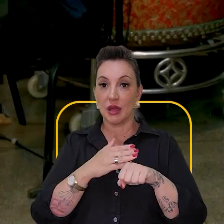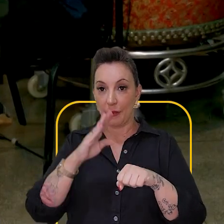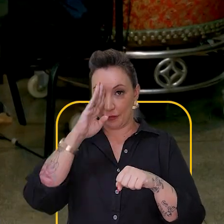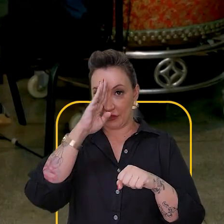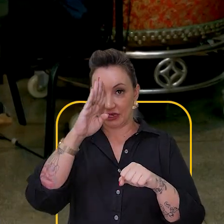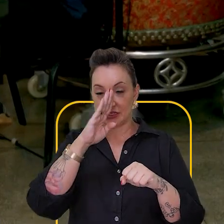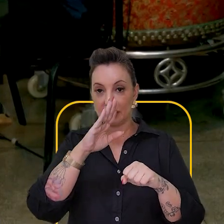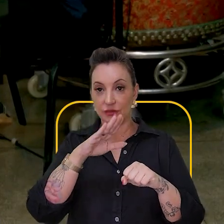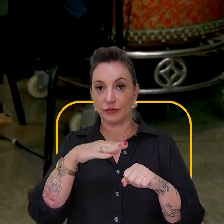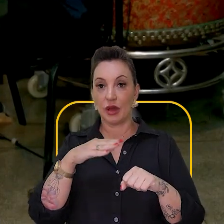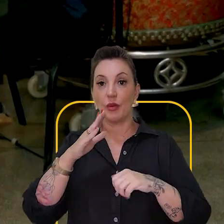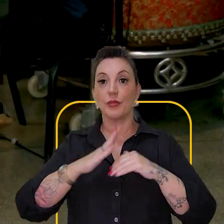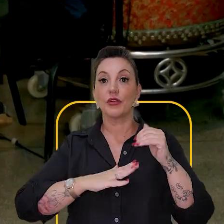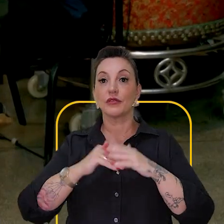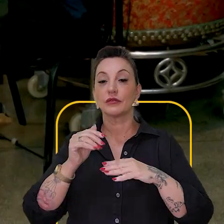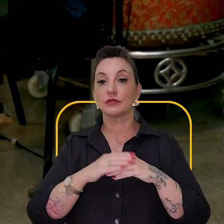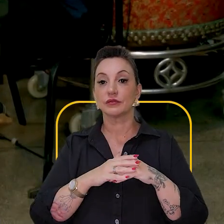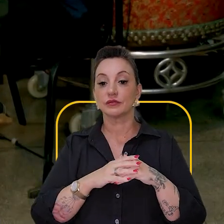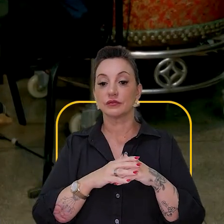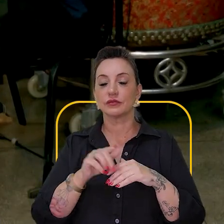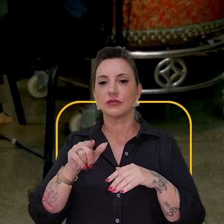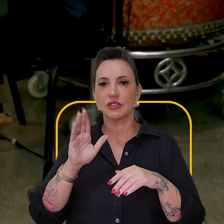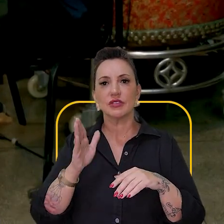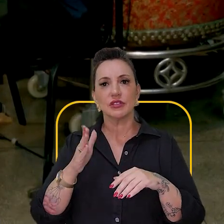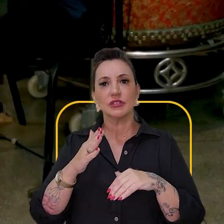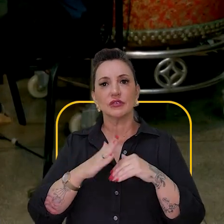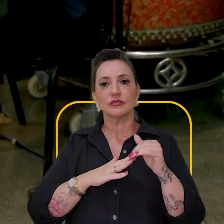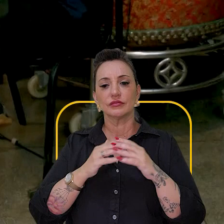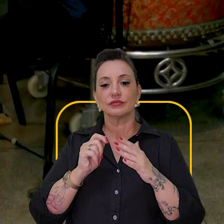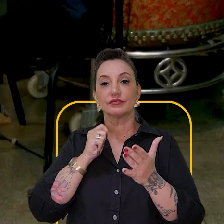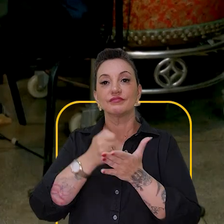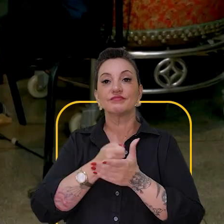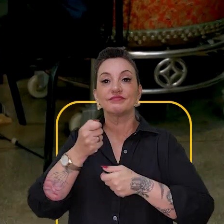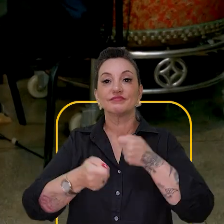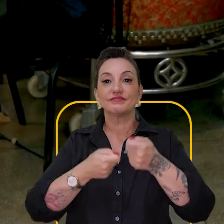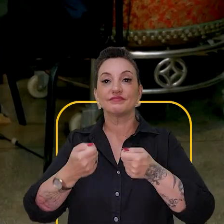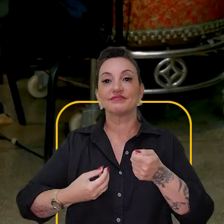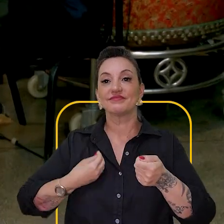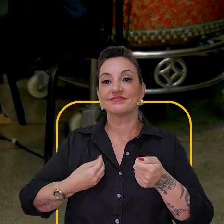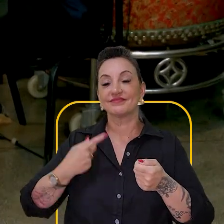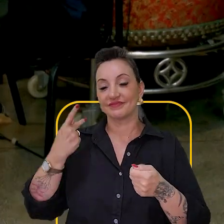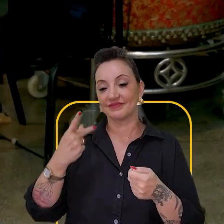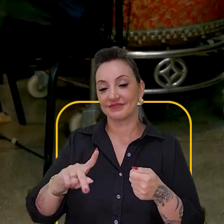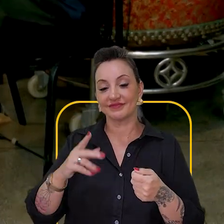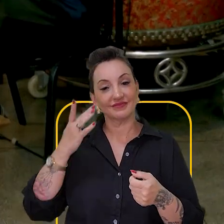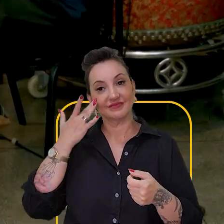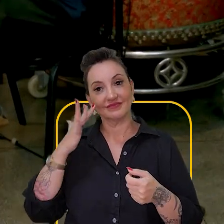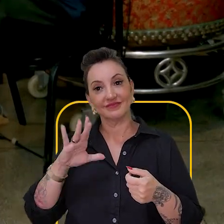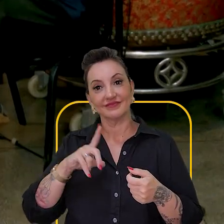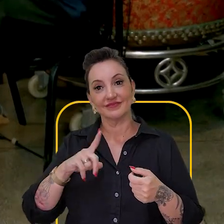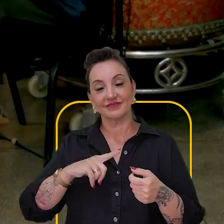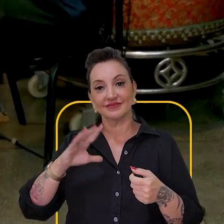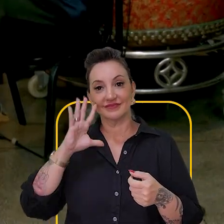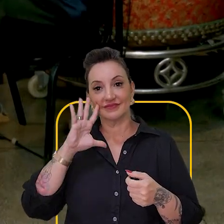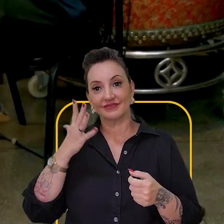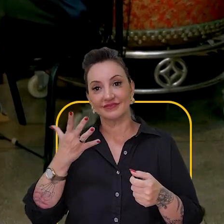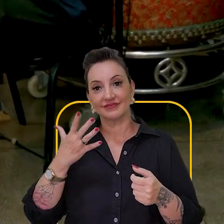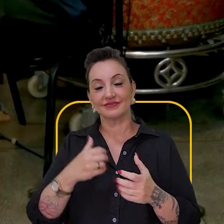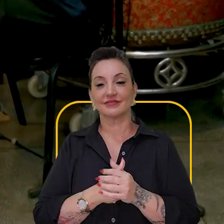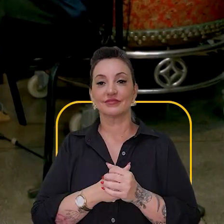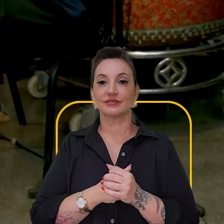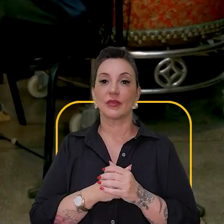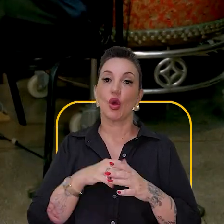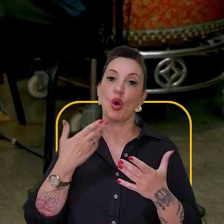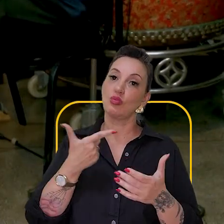atividade principal do ponto de vista Profissional ou seja atividade que vai pagar os boletos da vida diária não sei se você teve que decidir